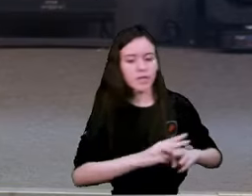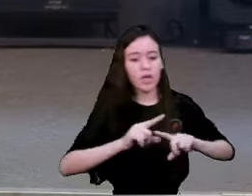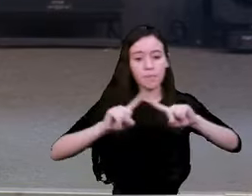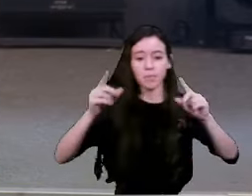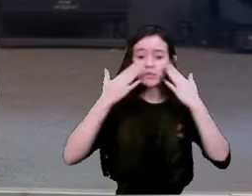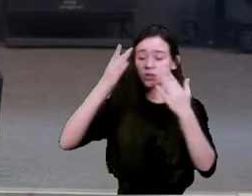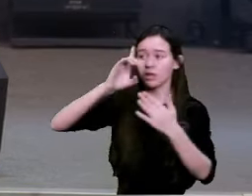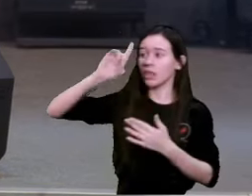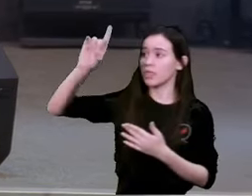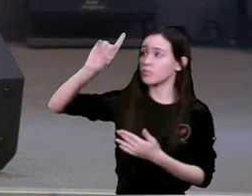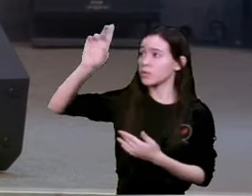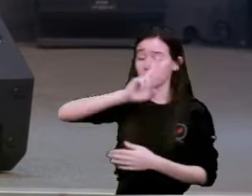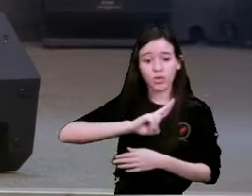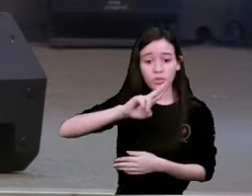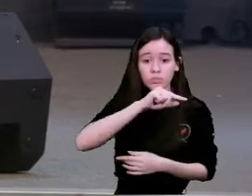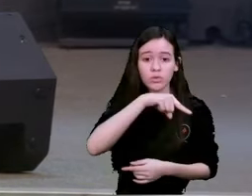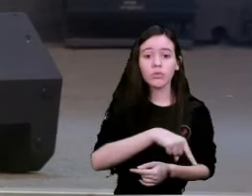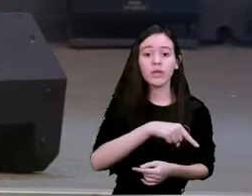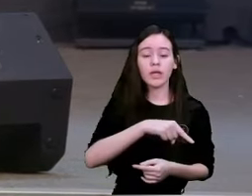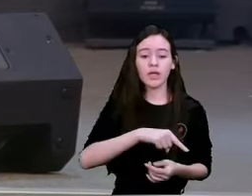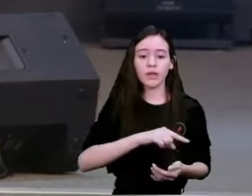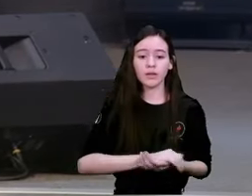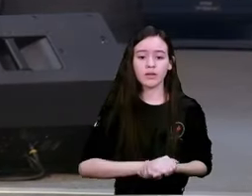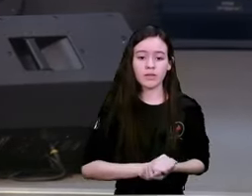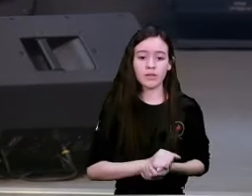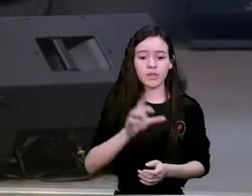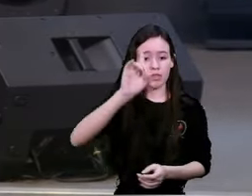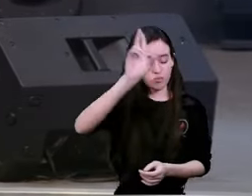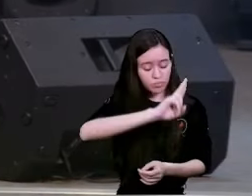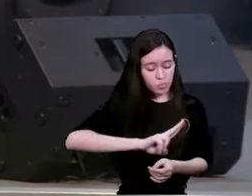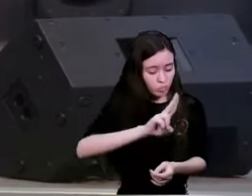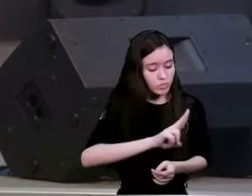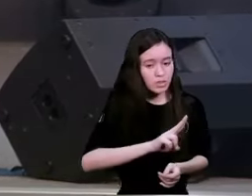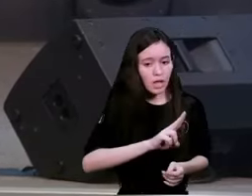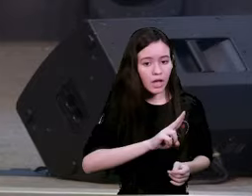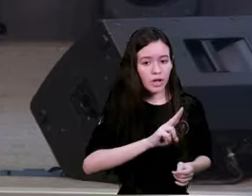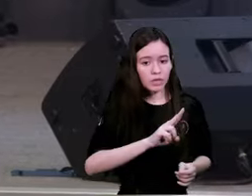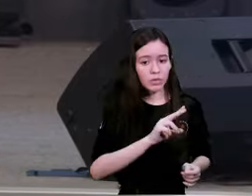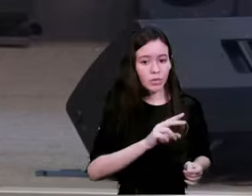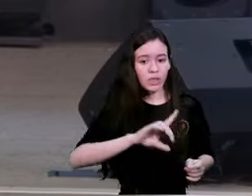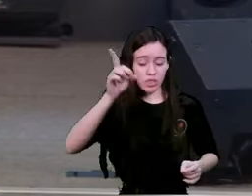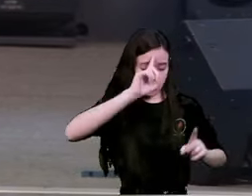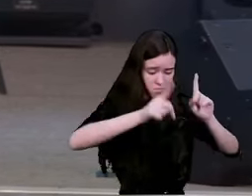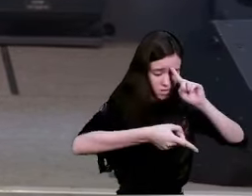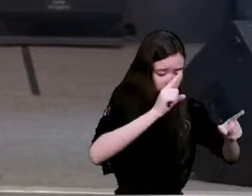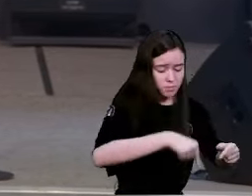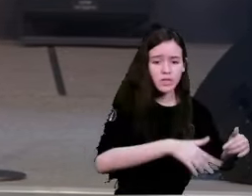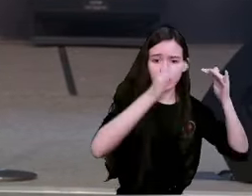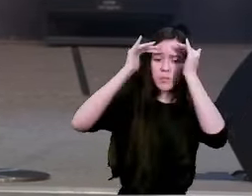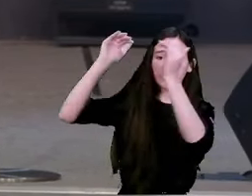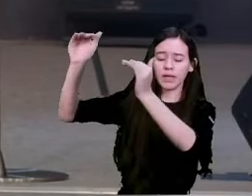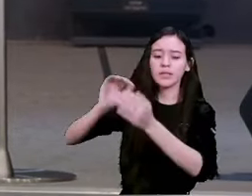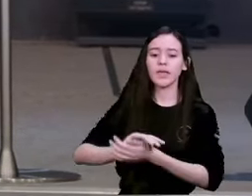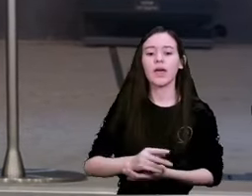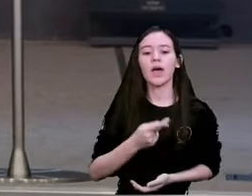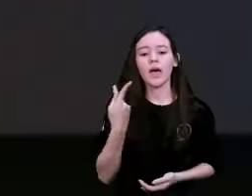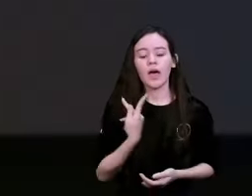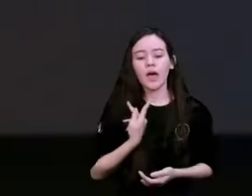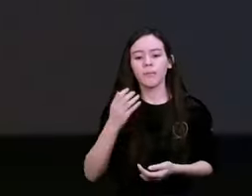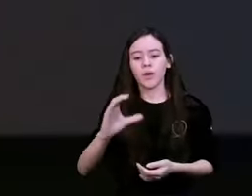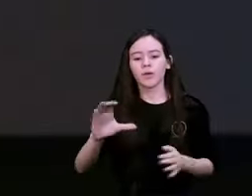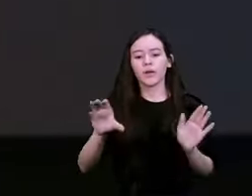um instrumento meu, é um cachorrinho na coleira que só vai aonde eu quero que ele vá. Abacuque capítulo de